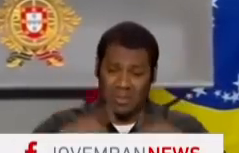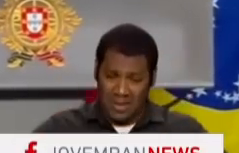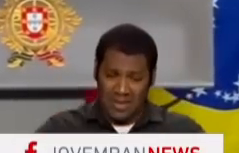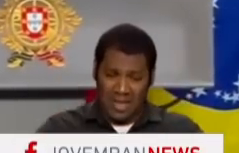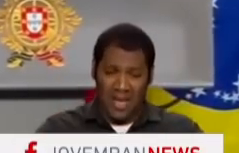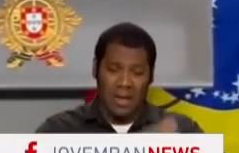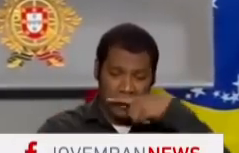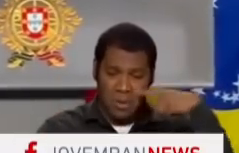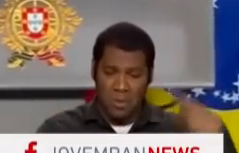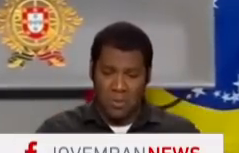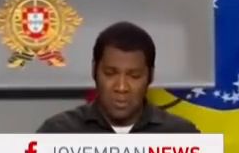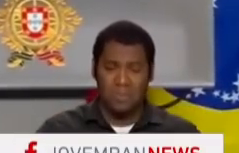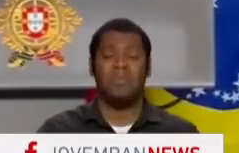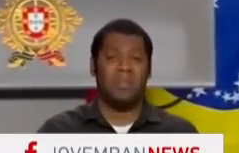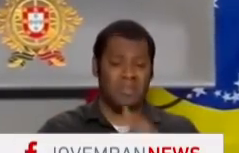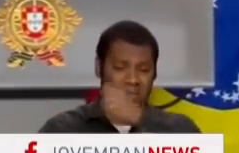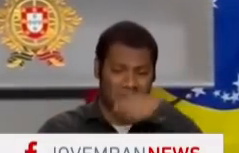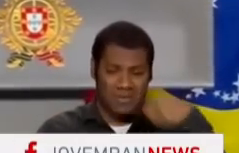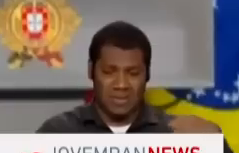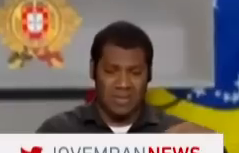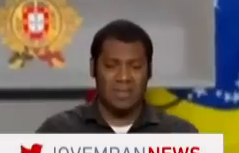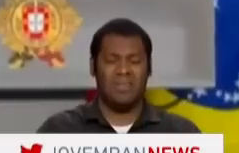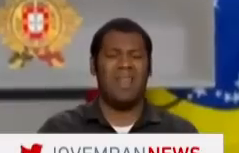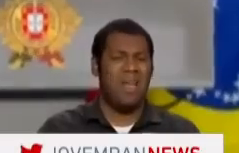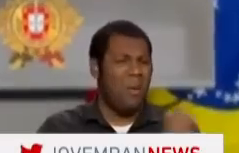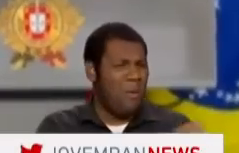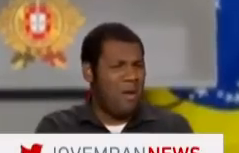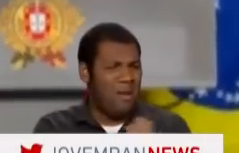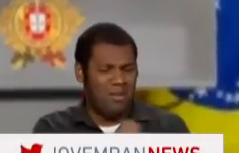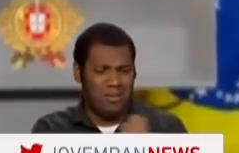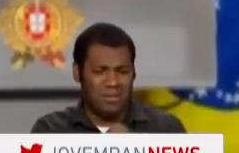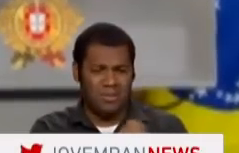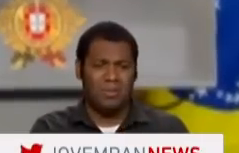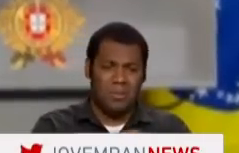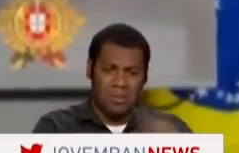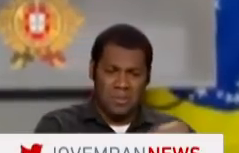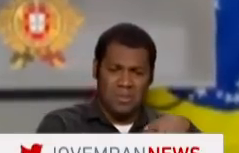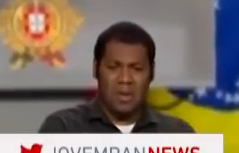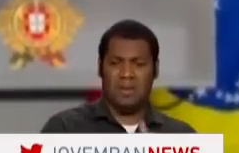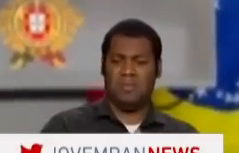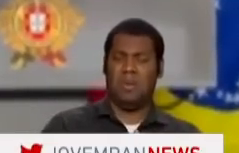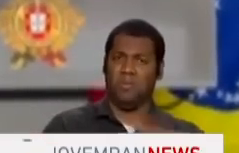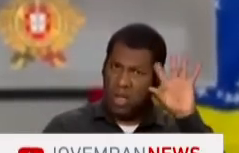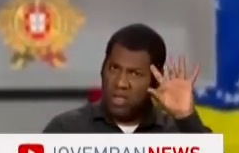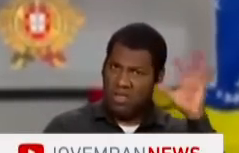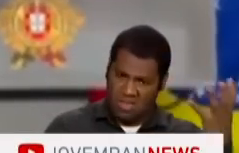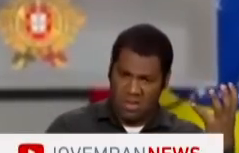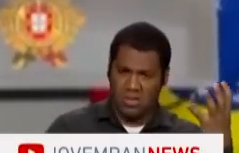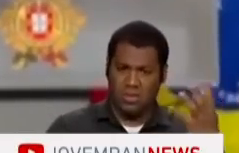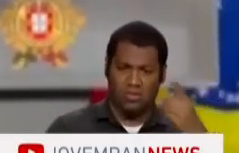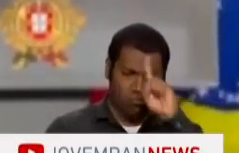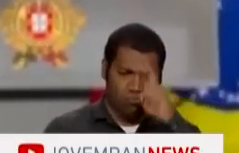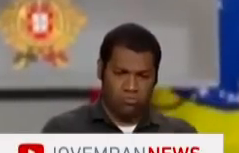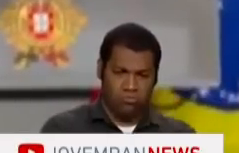objetivo ressaltar a importância daquelas personalidades que de alguma forma contribuíram para a divulgação da